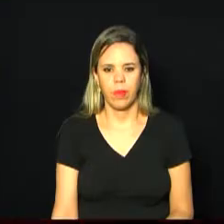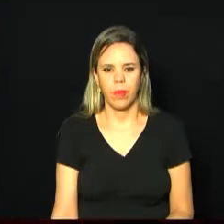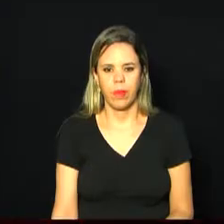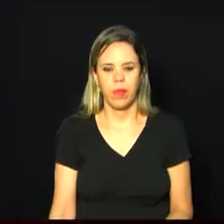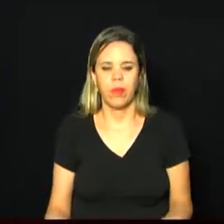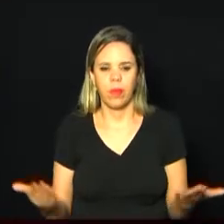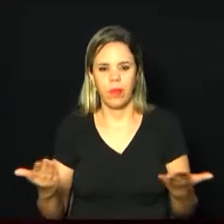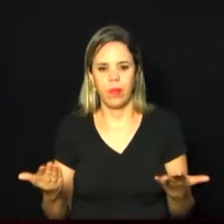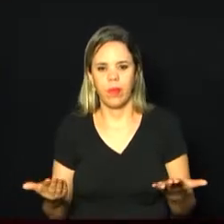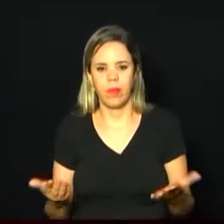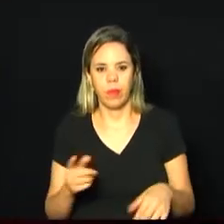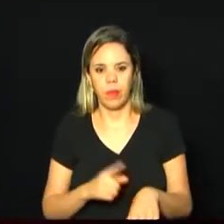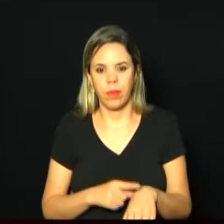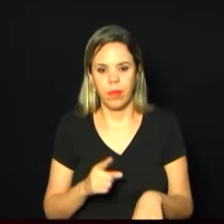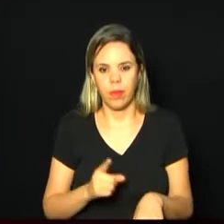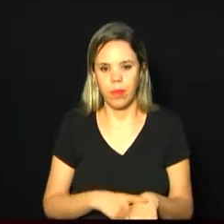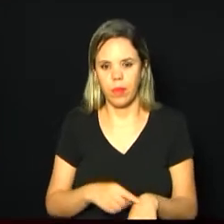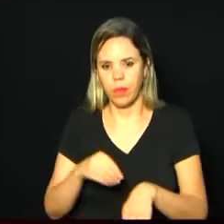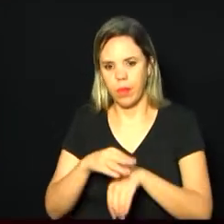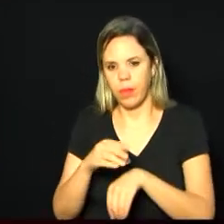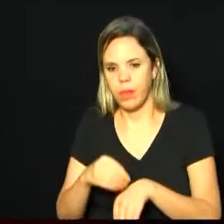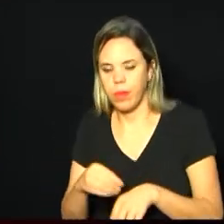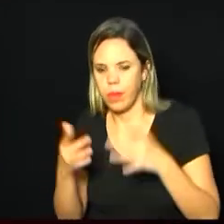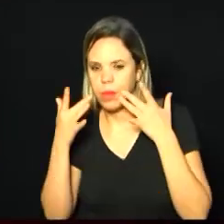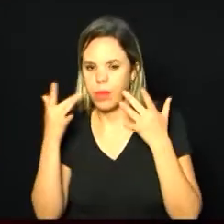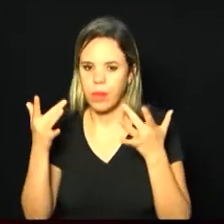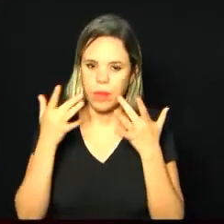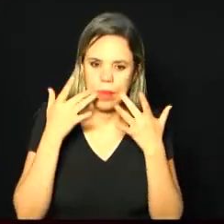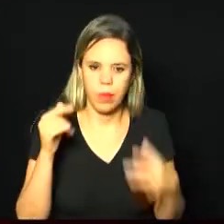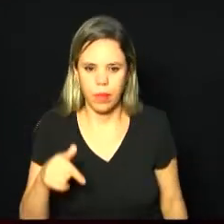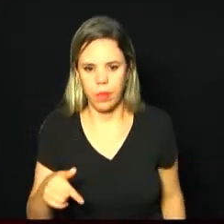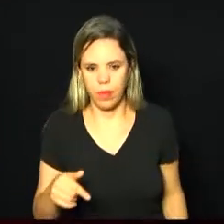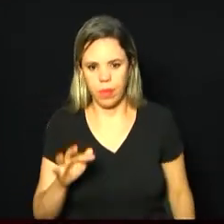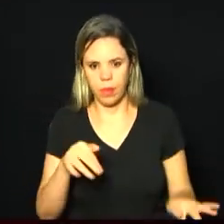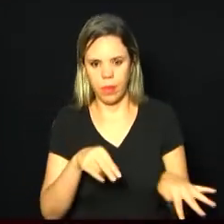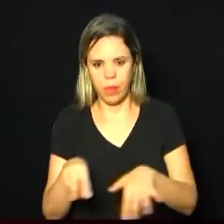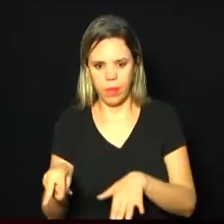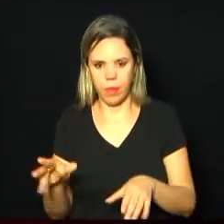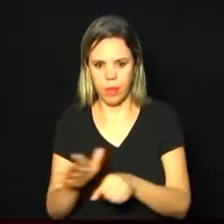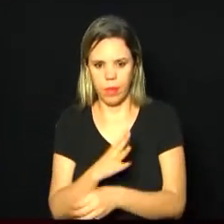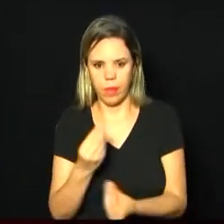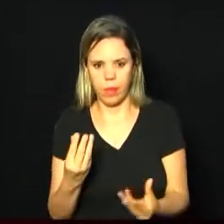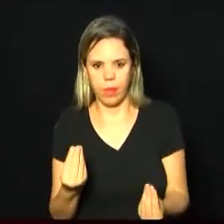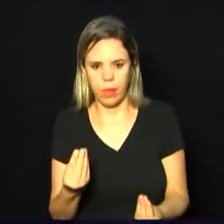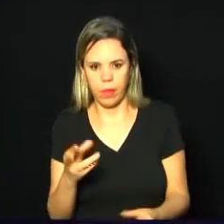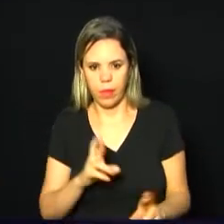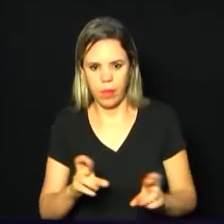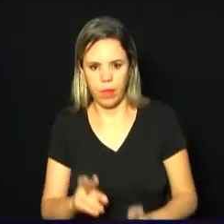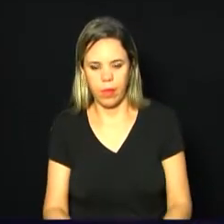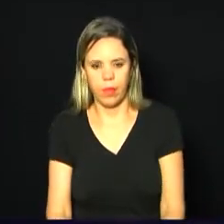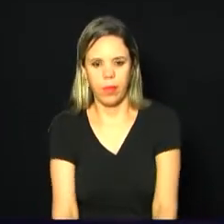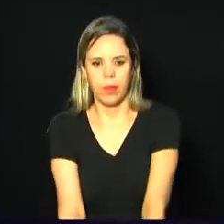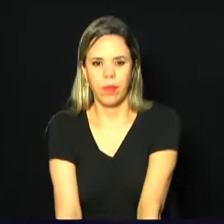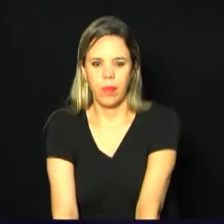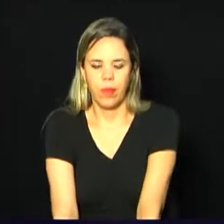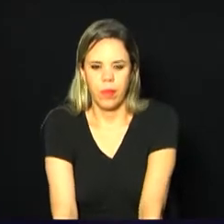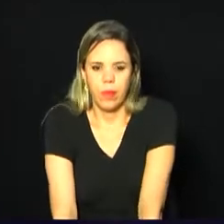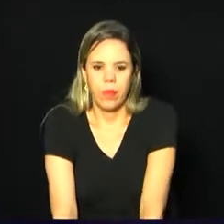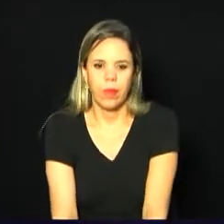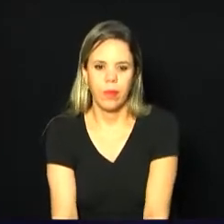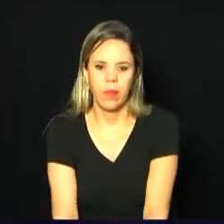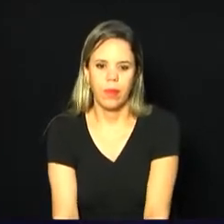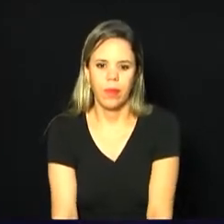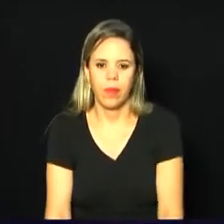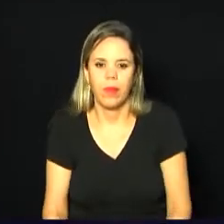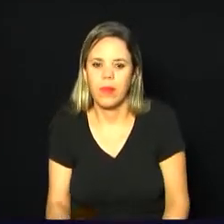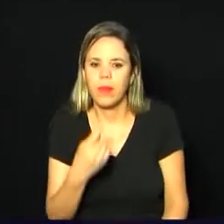agora chegou o momento das dicas de teatro e esse final de semana está recheado confira E aí meu povo de